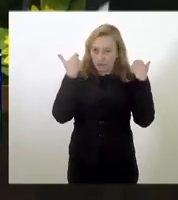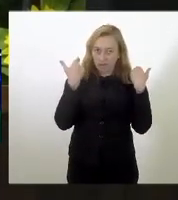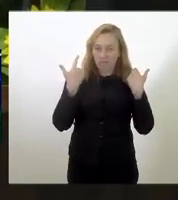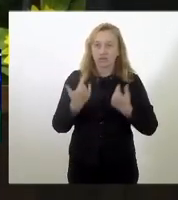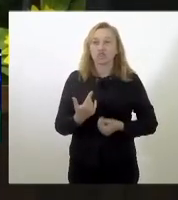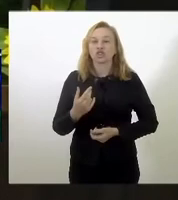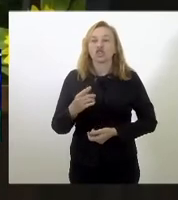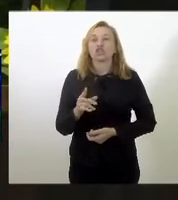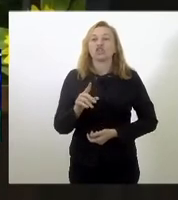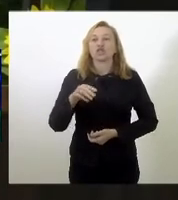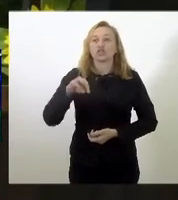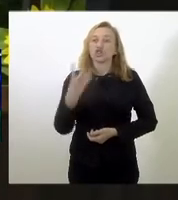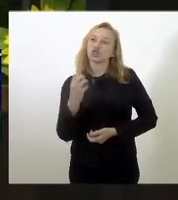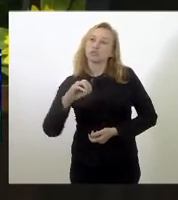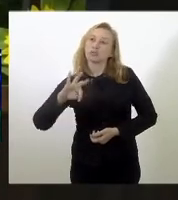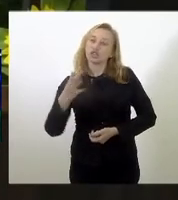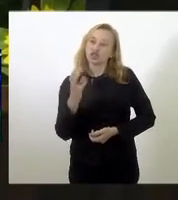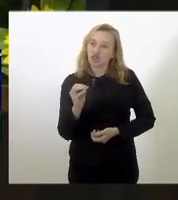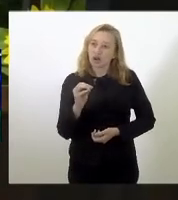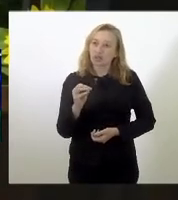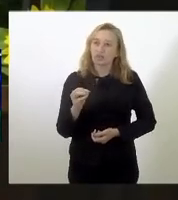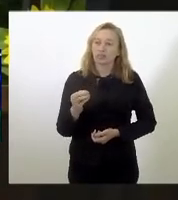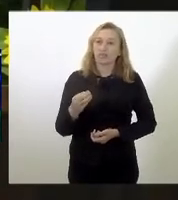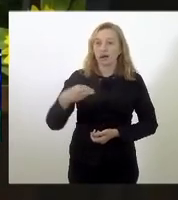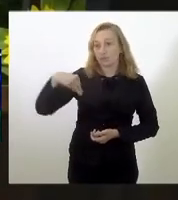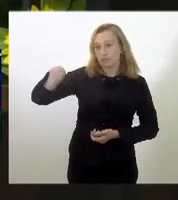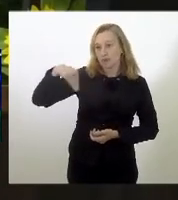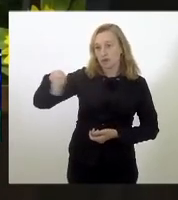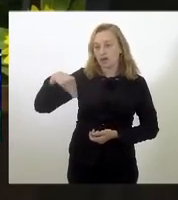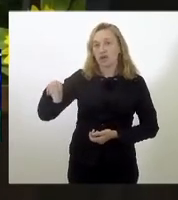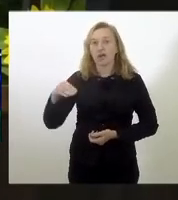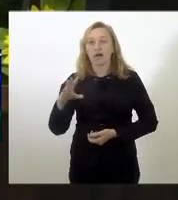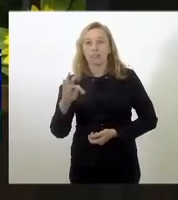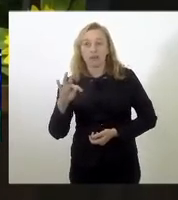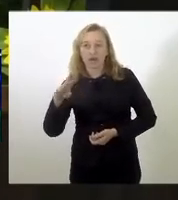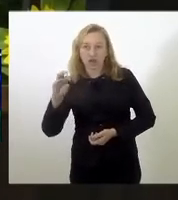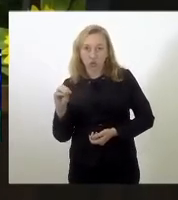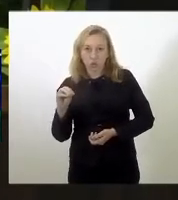Mink. Machado, Luiz Paulo, Carlos Mink, Bebeto,